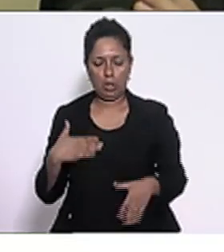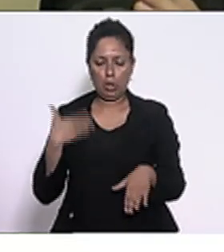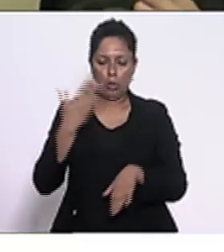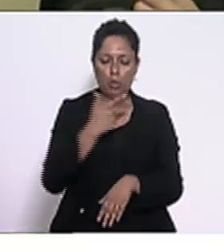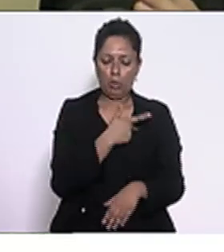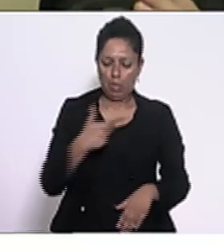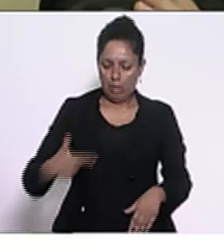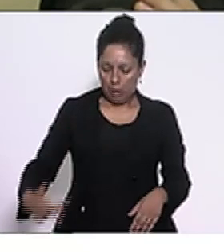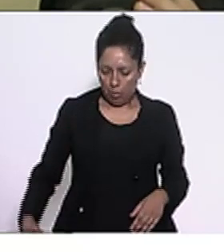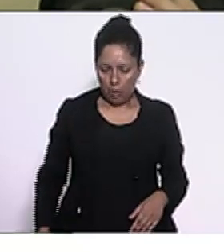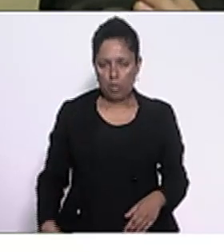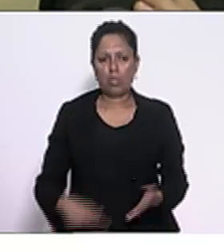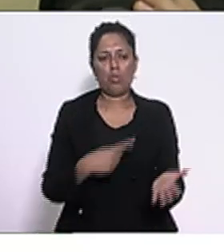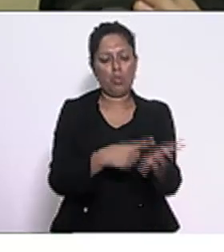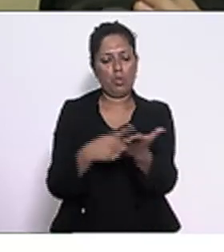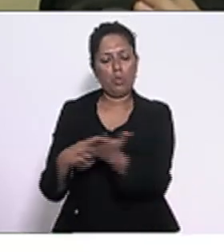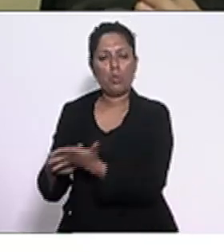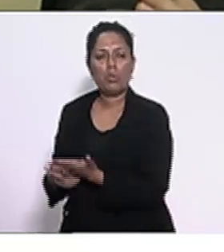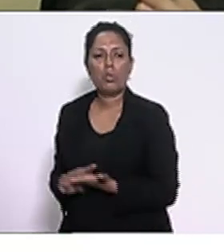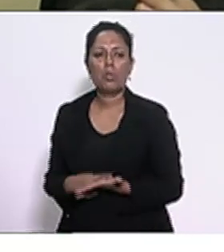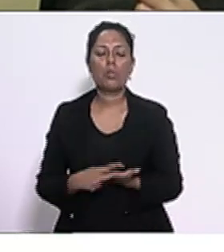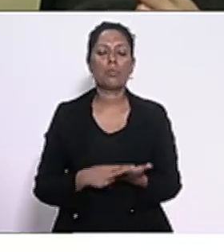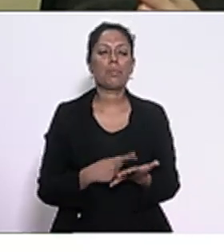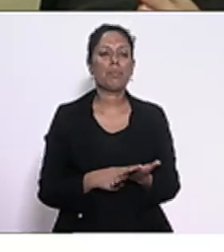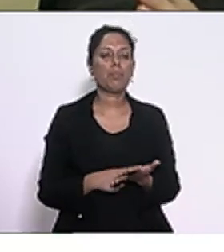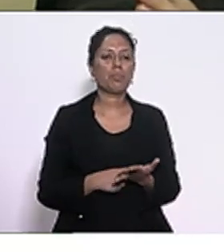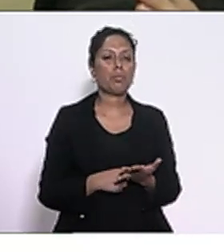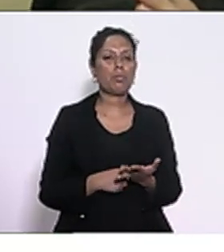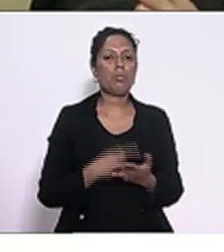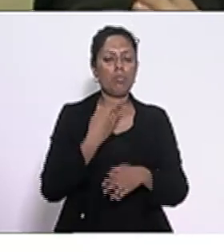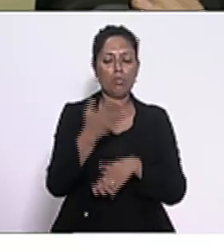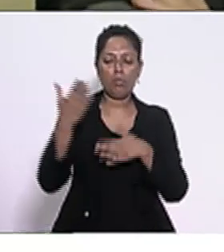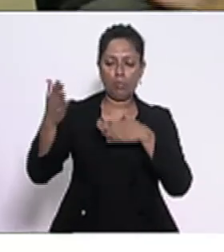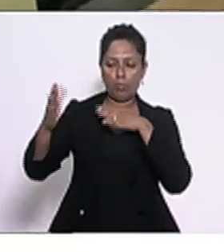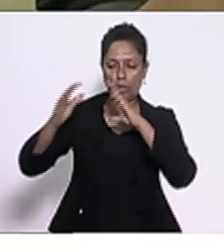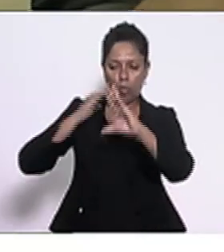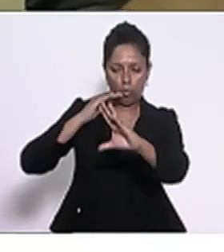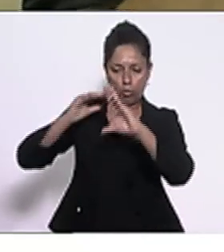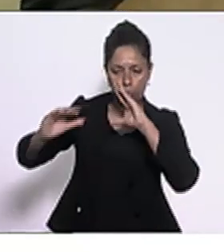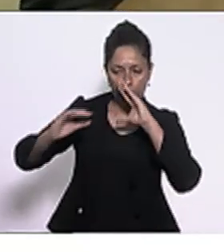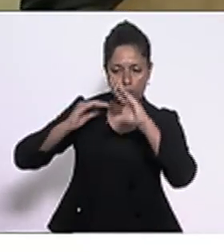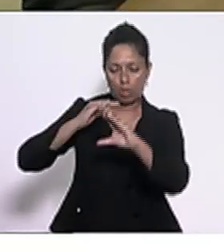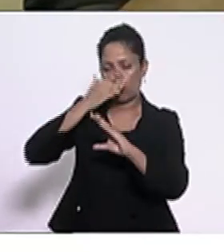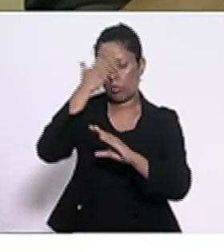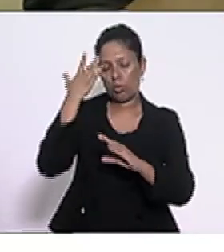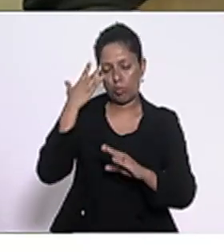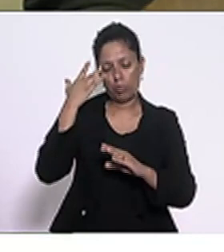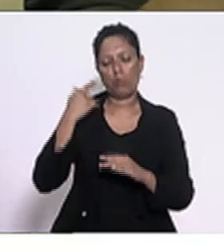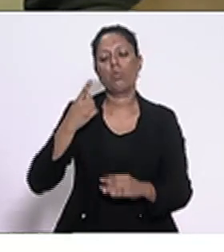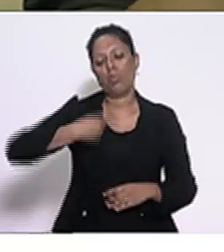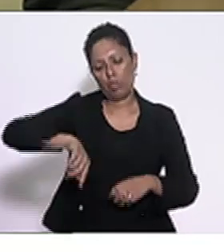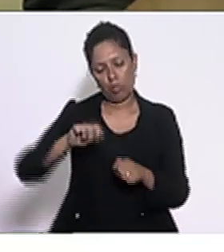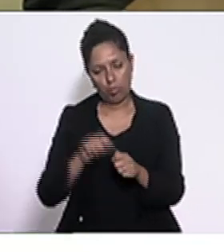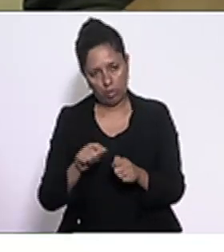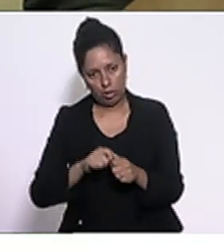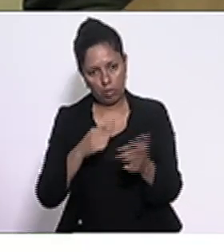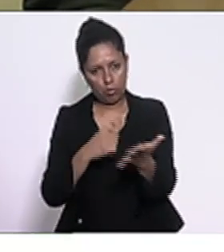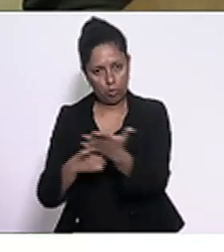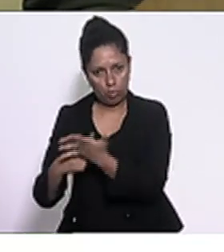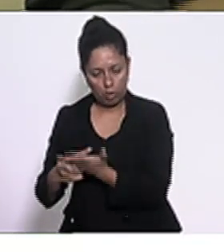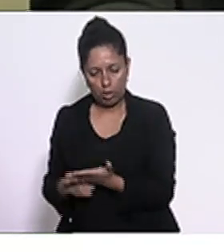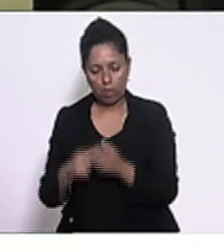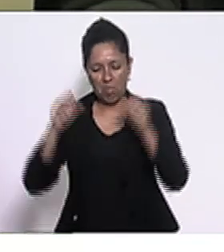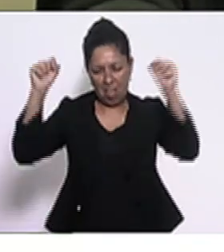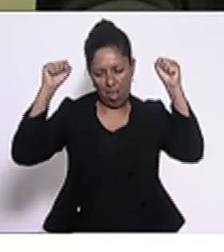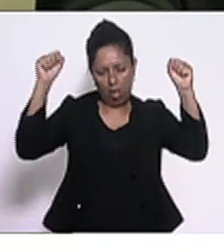com o compromisso de negociar com a associação. A negociação foi feita, a greve